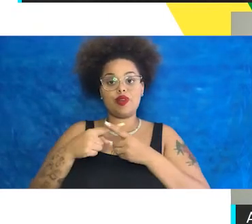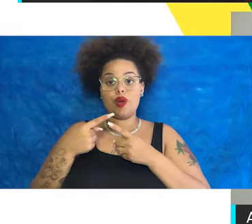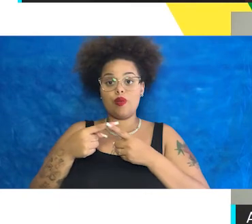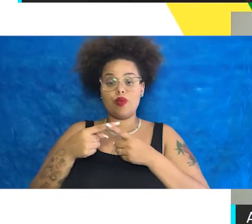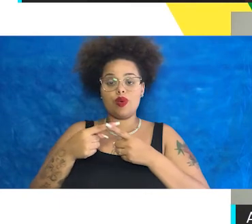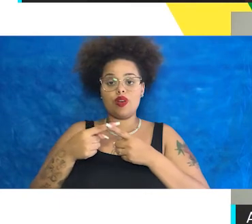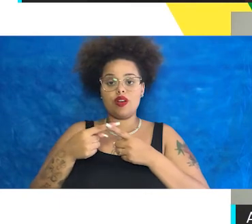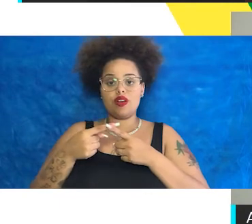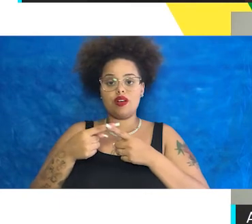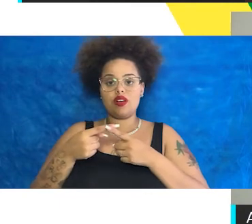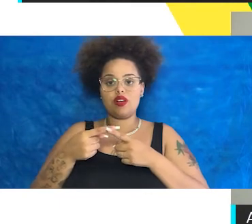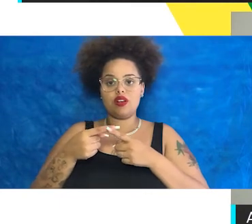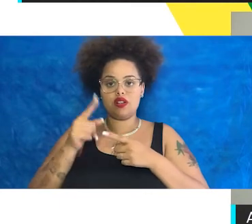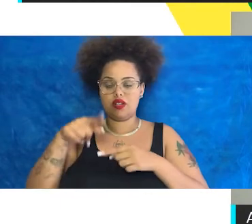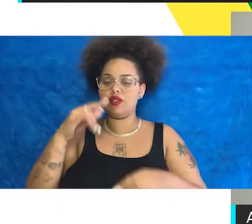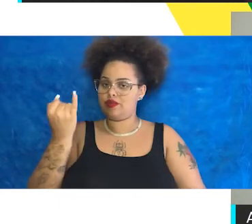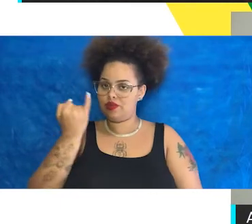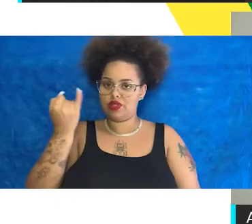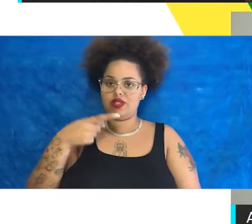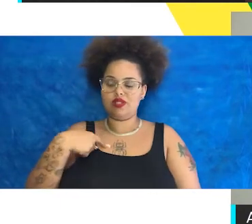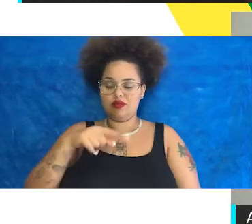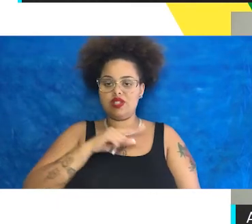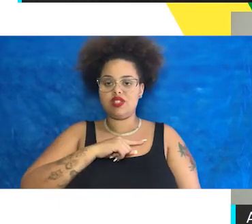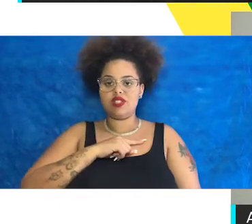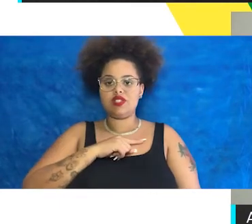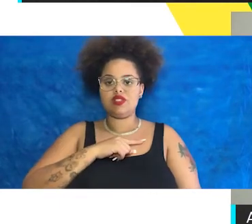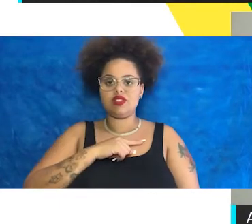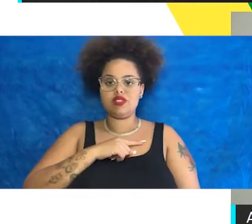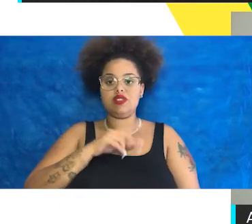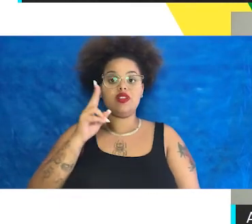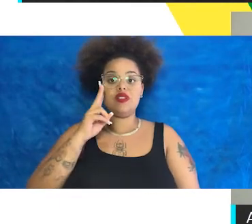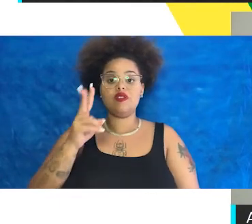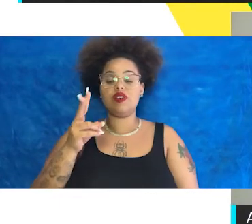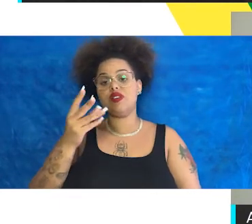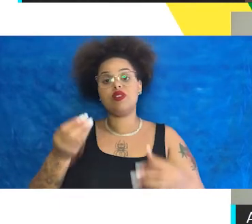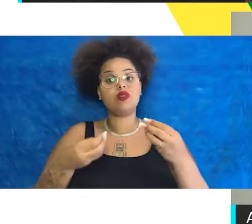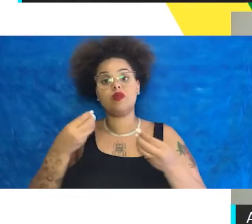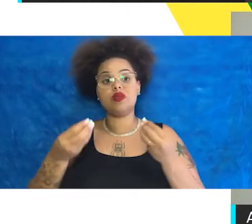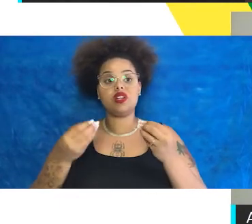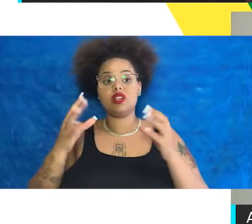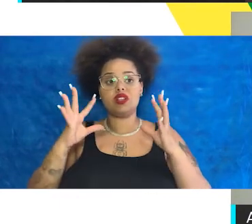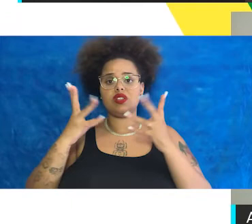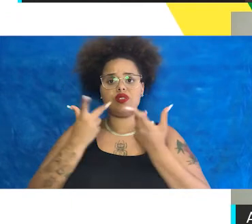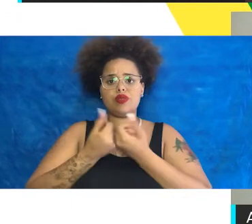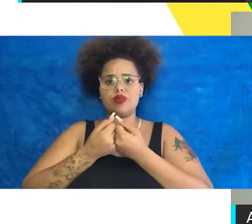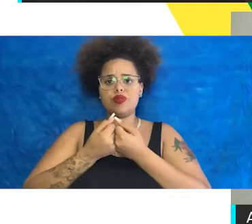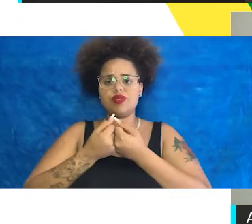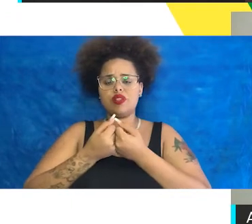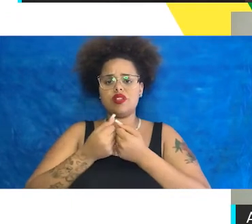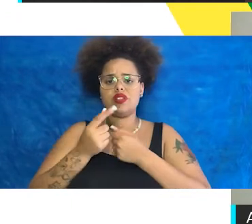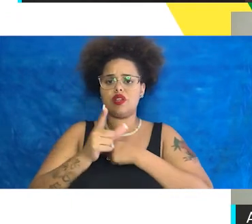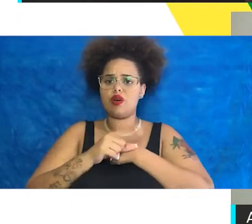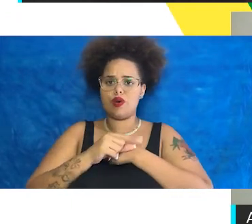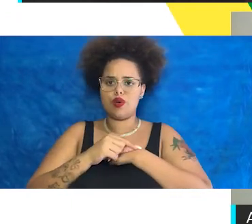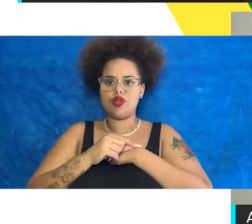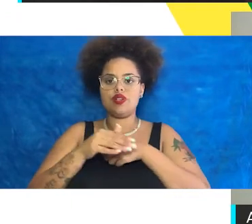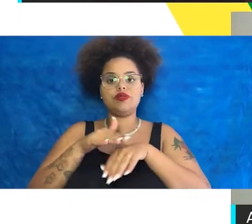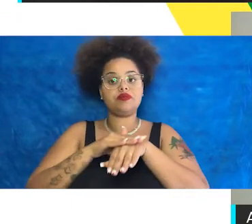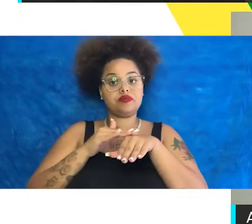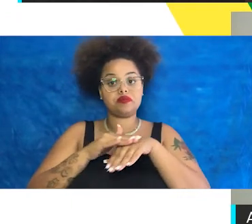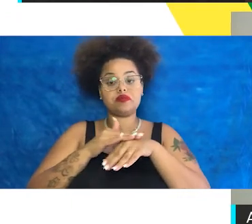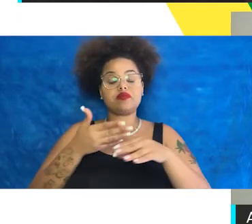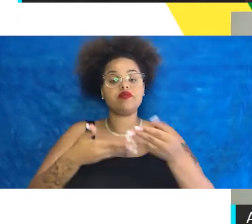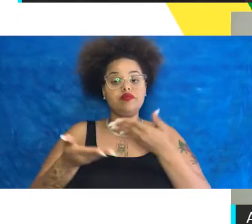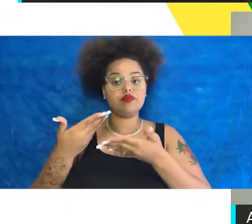Porque isso é importante para a gente ver como é que todas essas horas de conversa e de